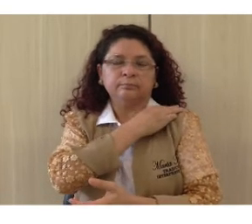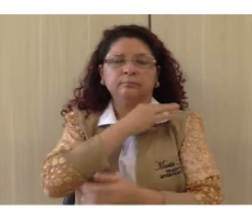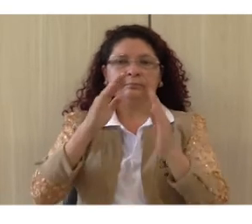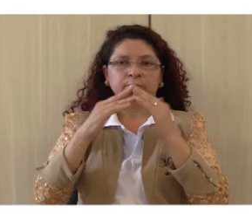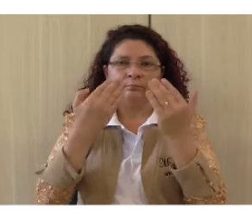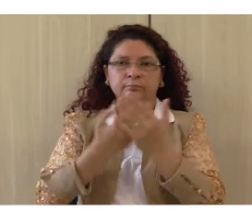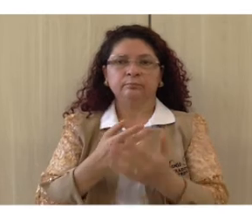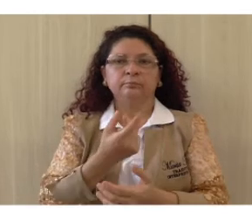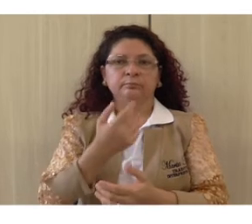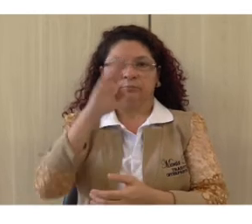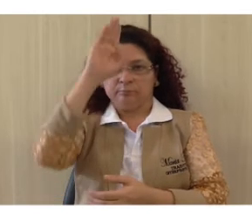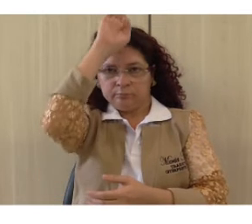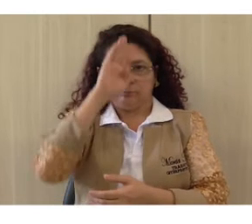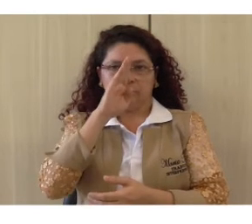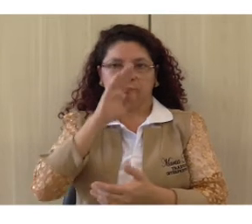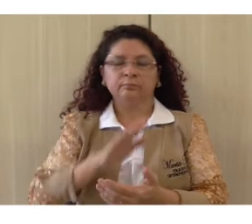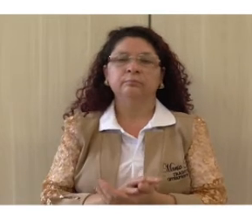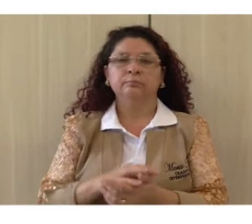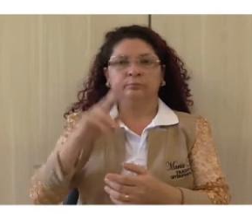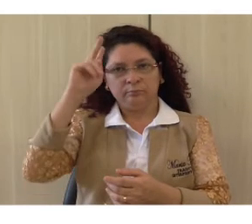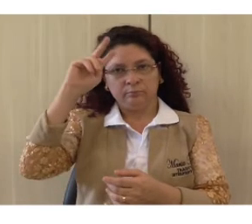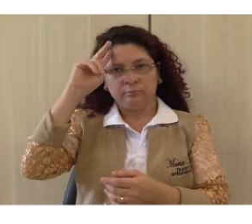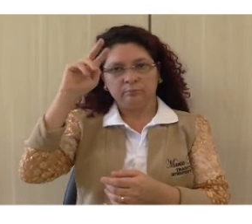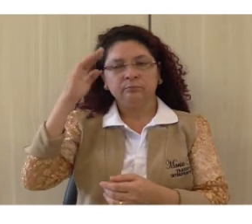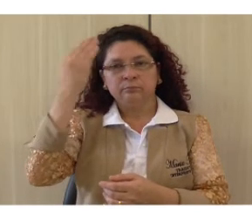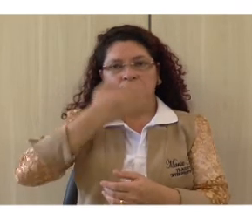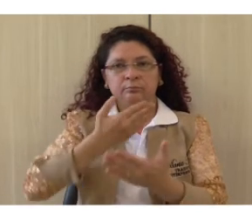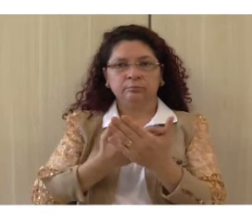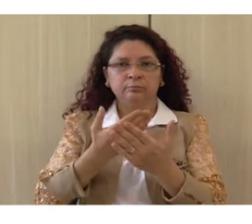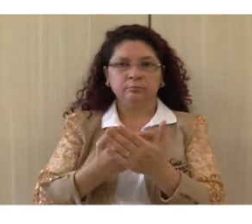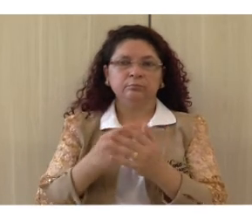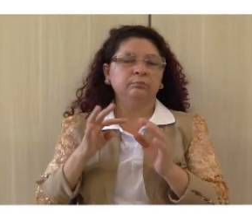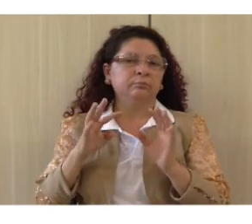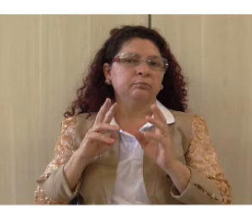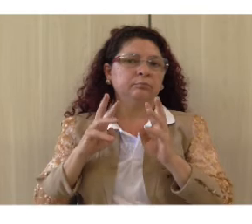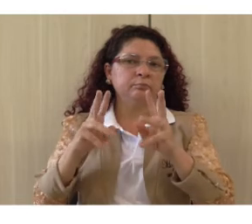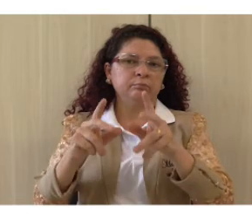pública. A. Histórico escolar, que comprove ter cursado